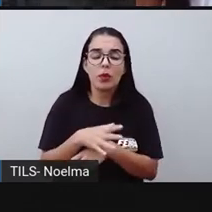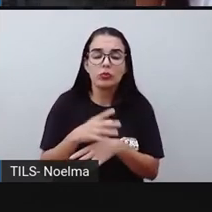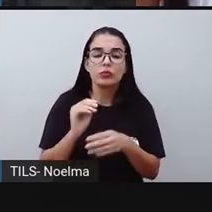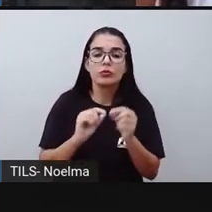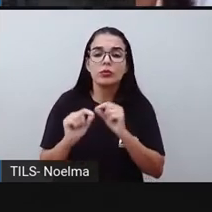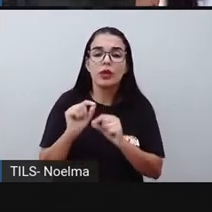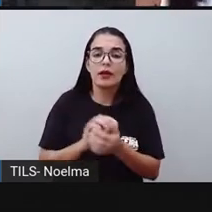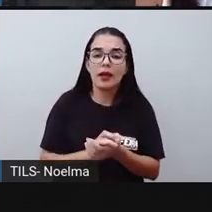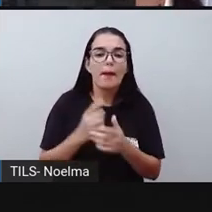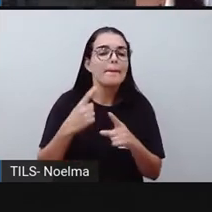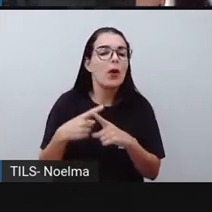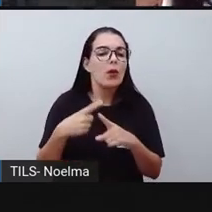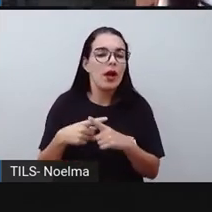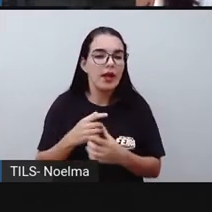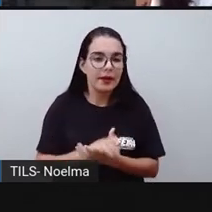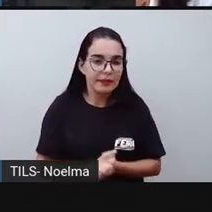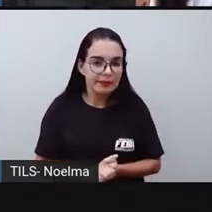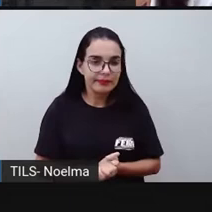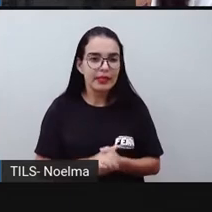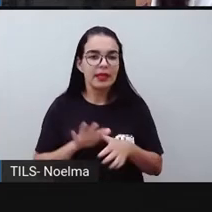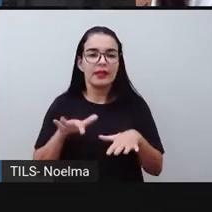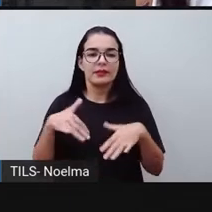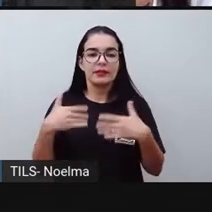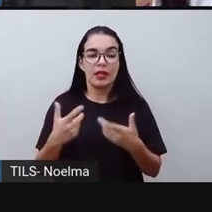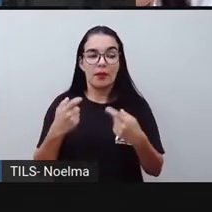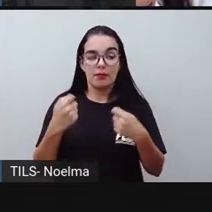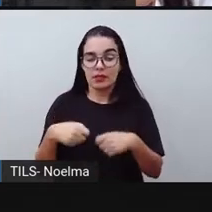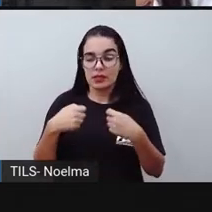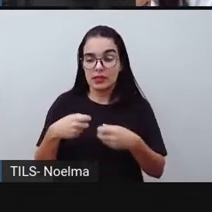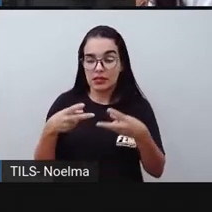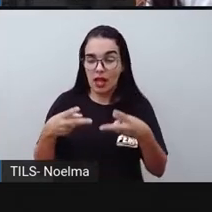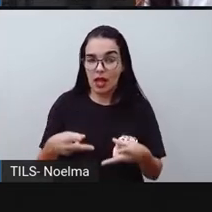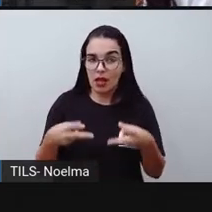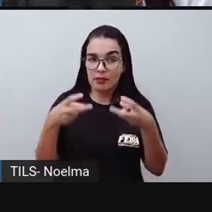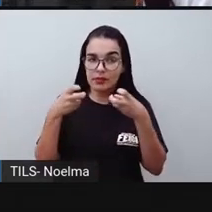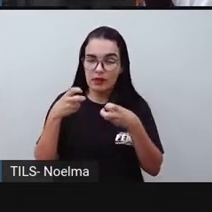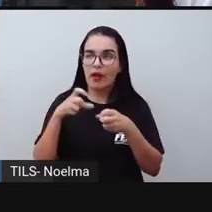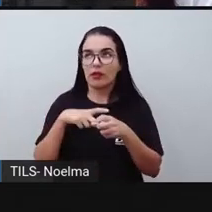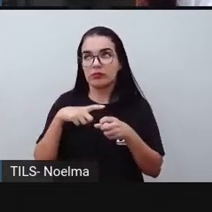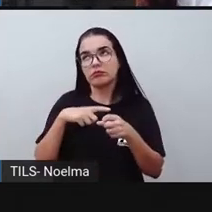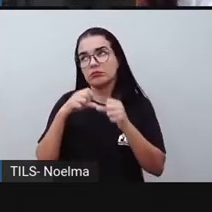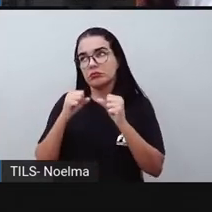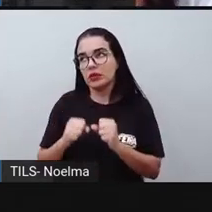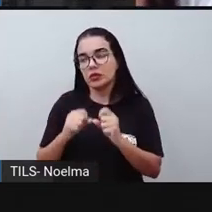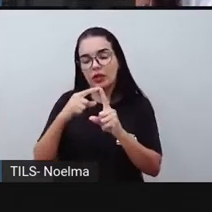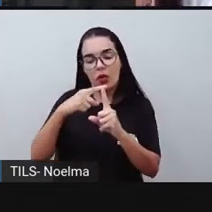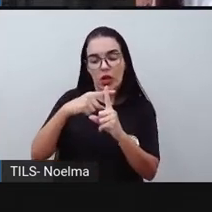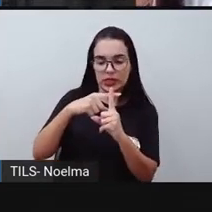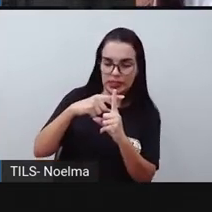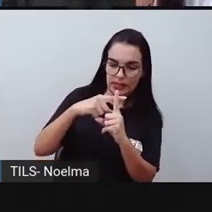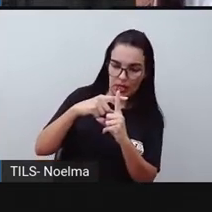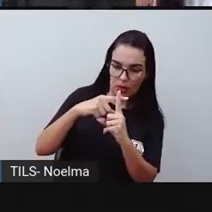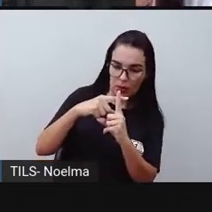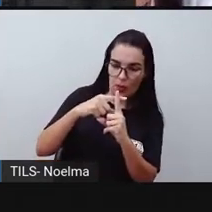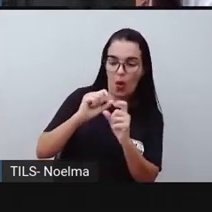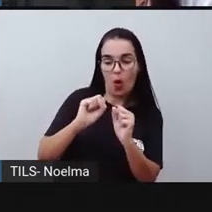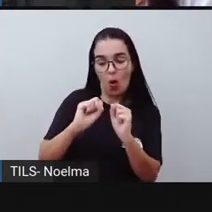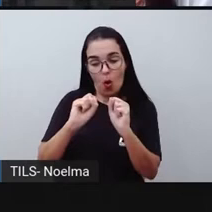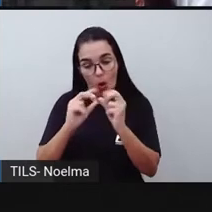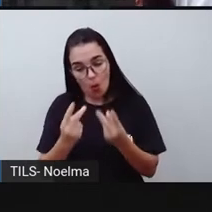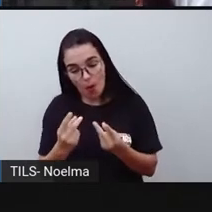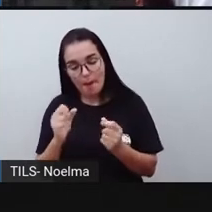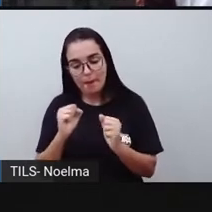quê? Então, a gente precisa observar que eu posso resolver fazendo uma adição ou posso resolver